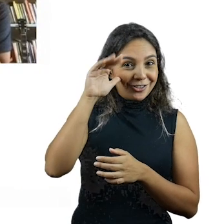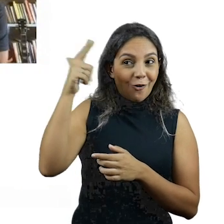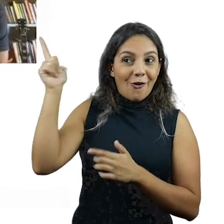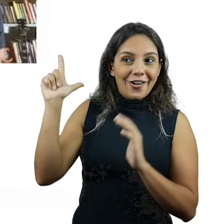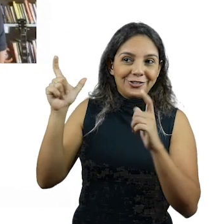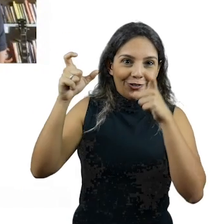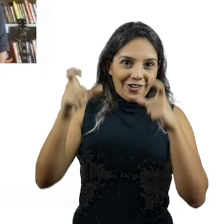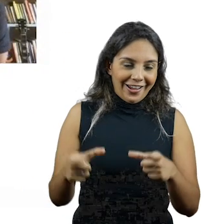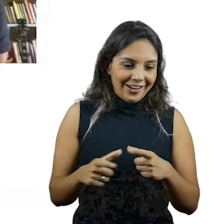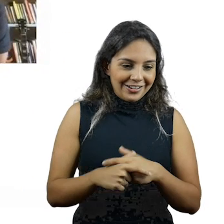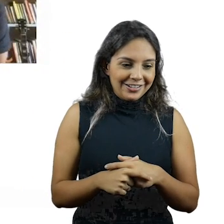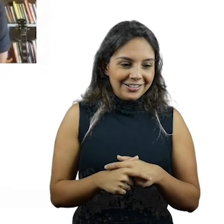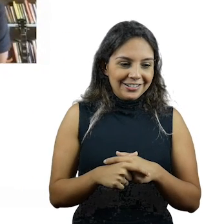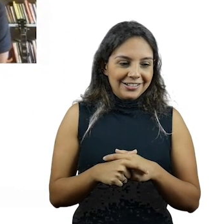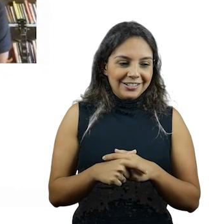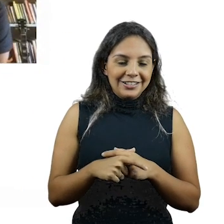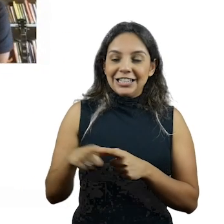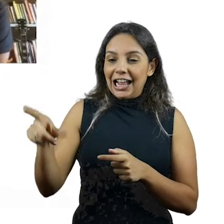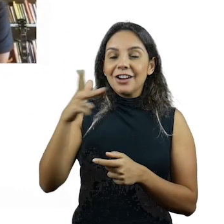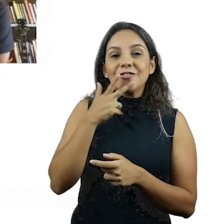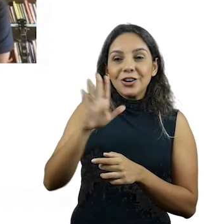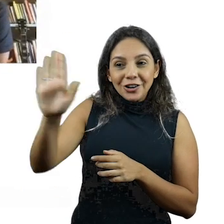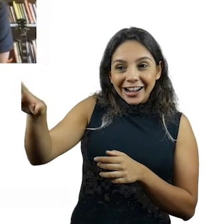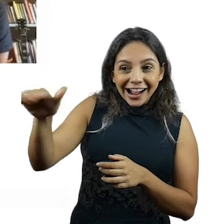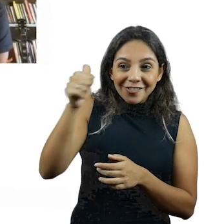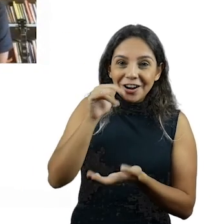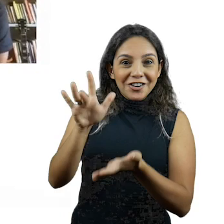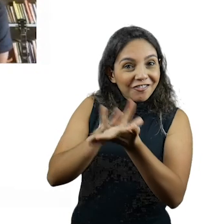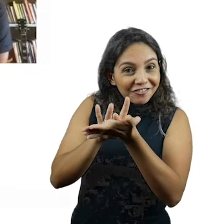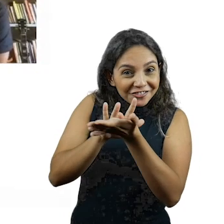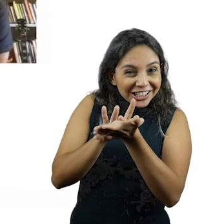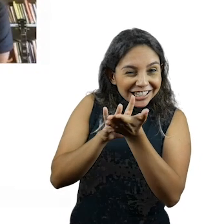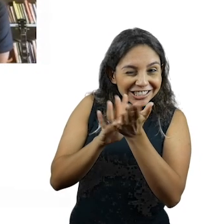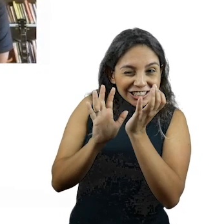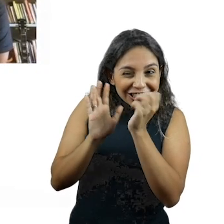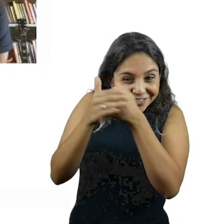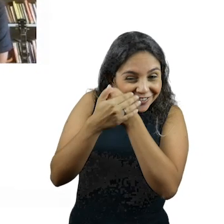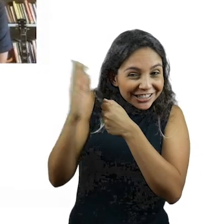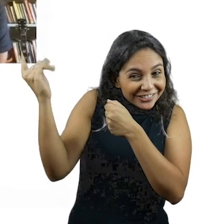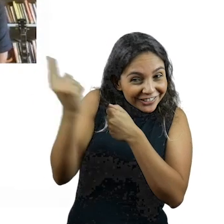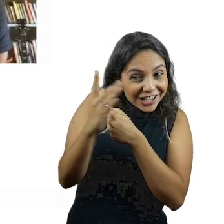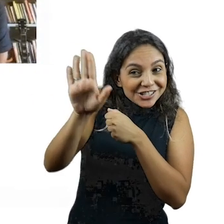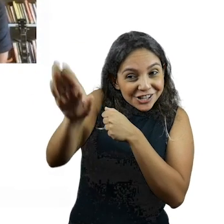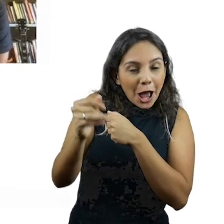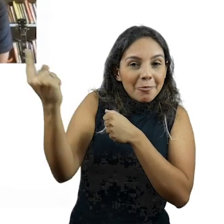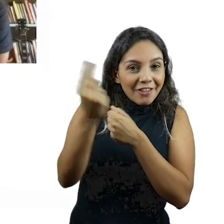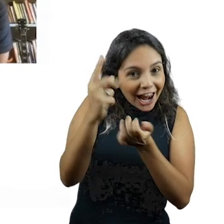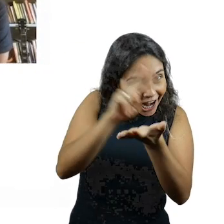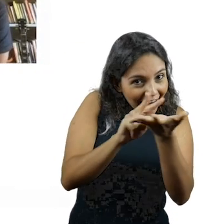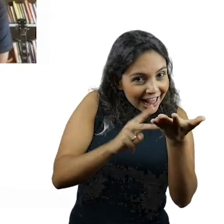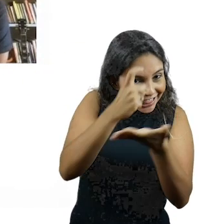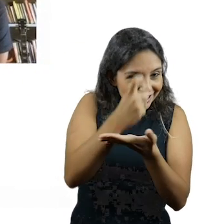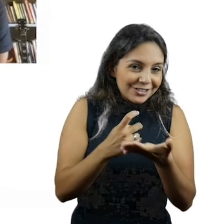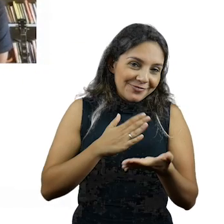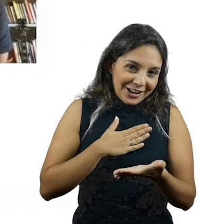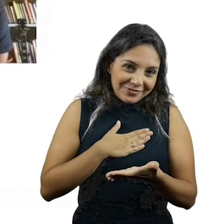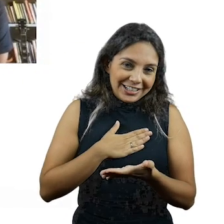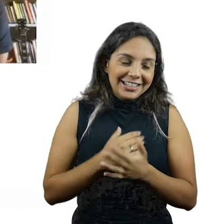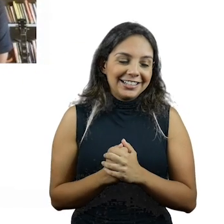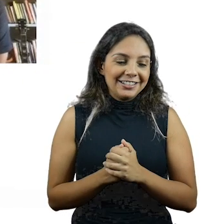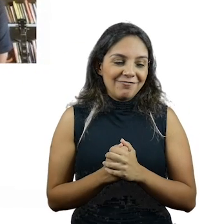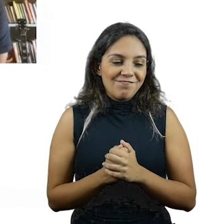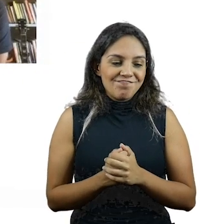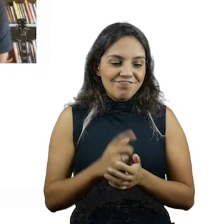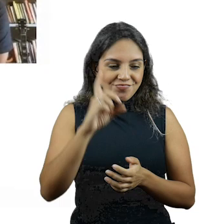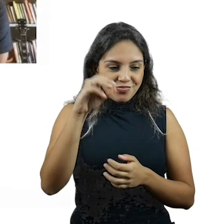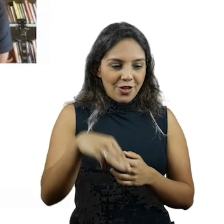está lá naquela cortina vermelha do Palácio das Artes, escondido. Aí eu chamei você foi lá e leu um trechinho do Dom. Uma provocação.